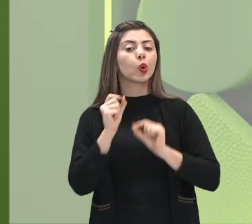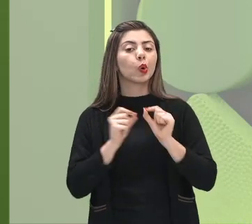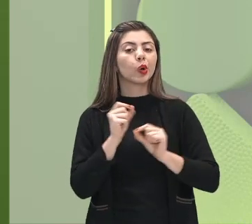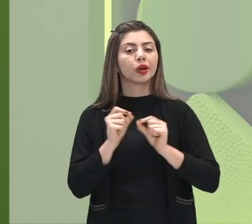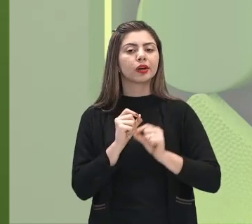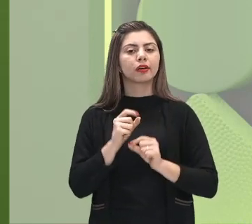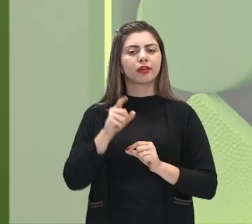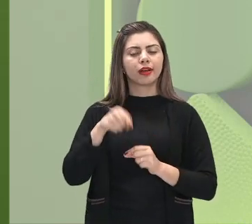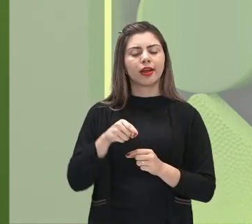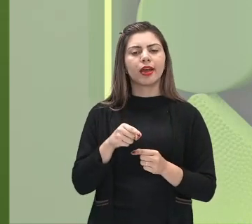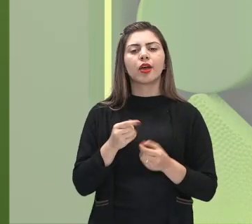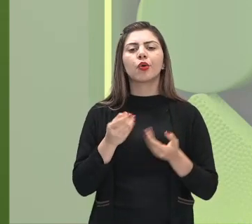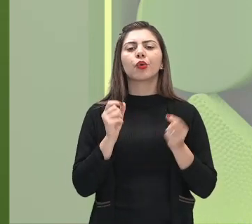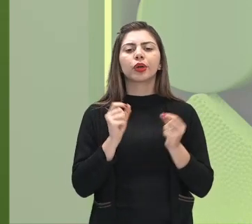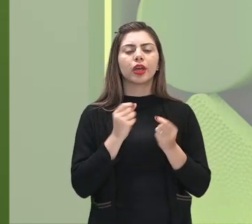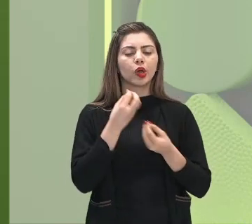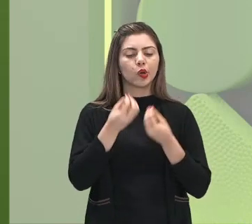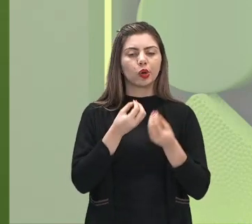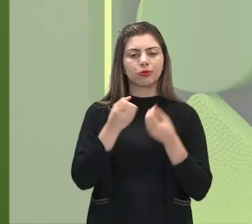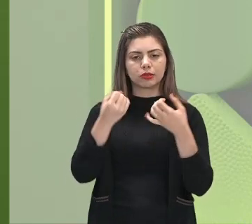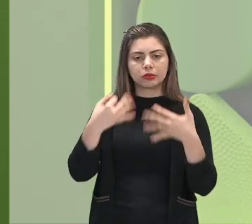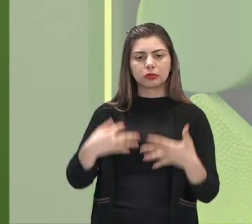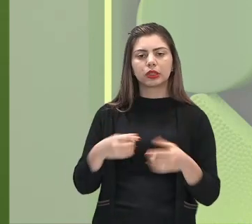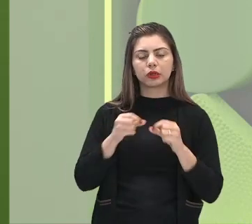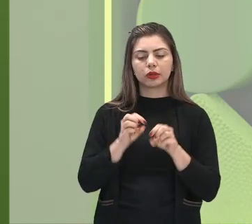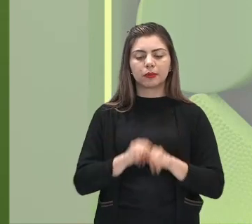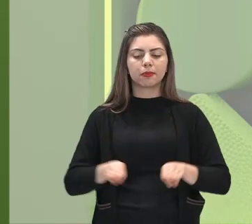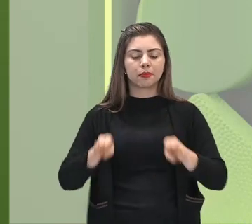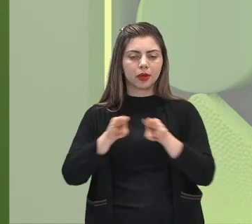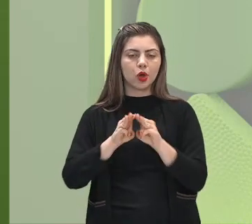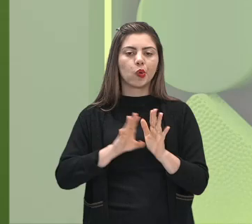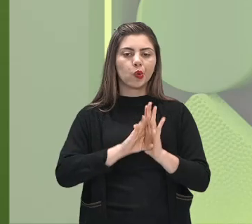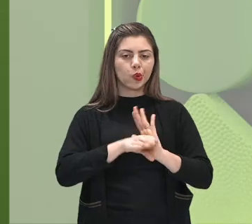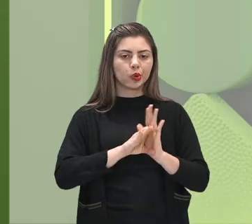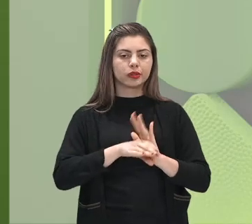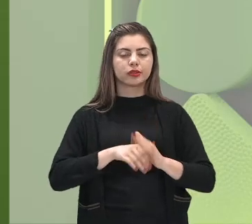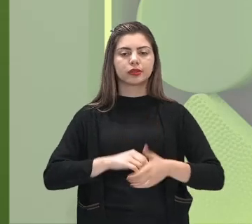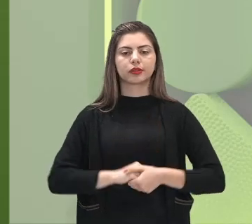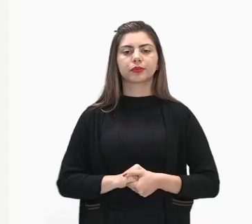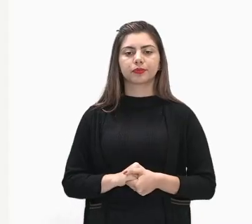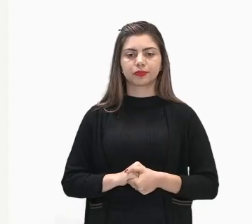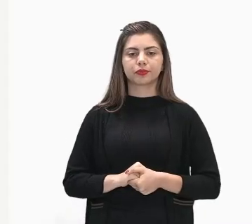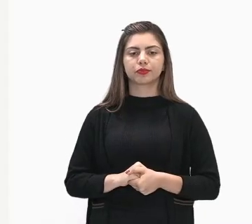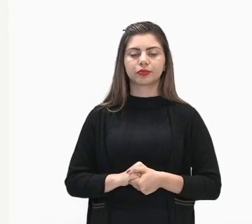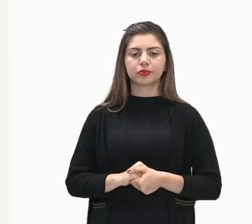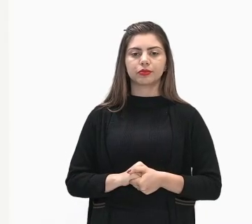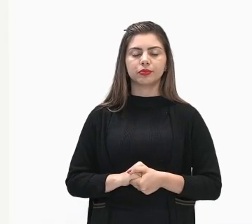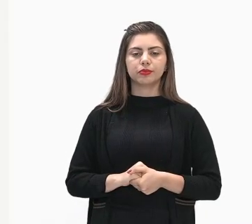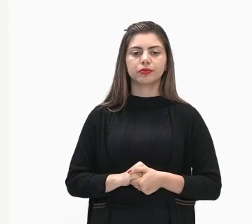da introdução ao magnetismo com seus conceitos básicos. Então veja só,